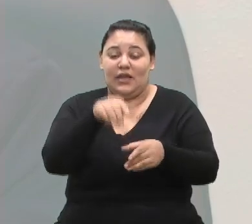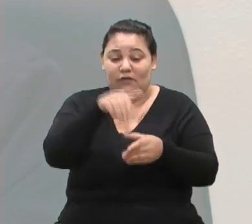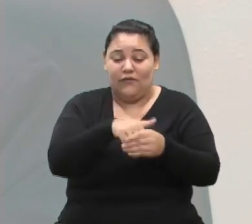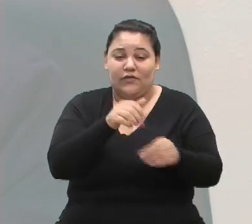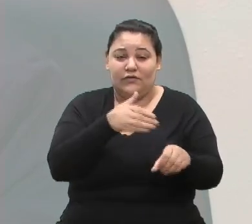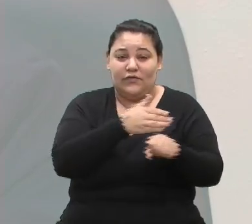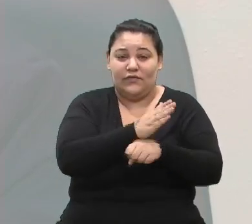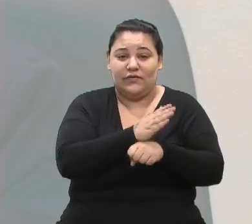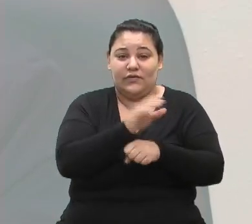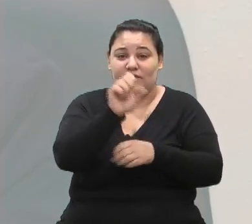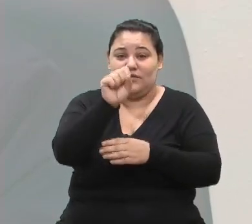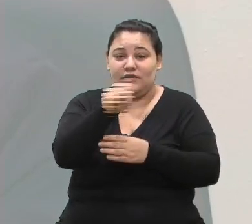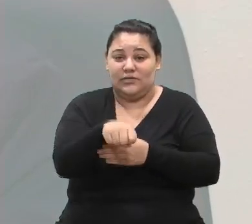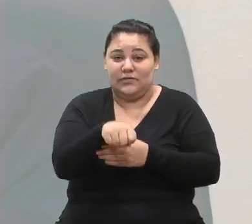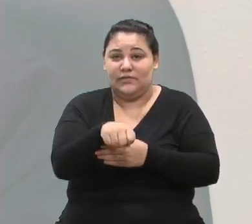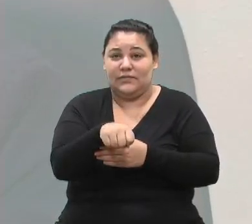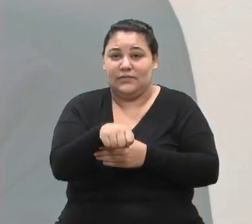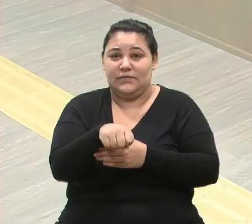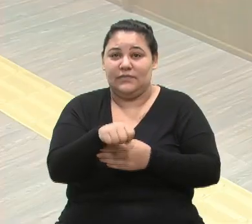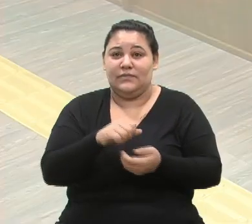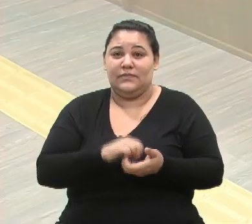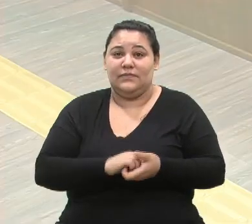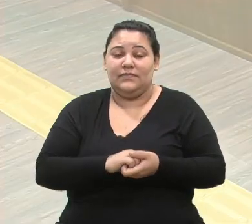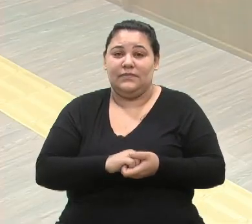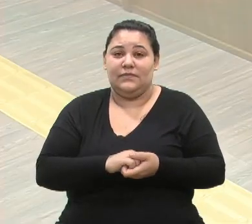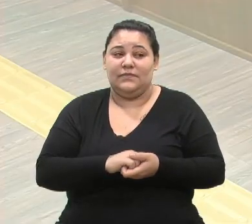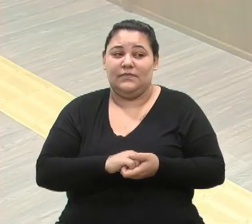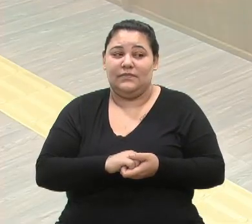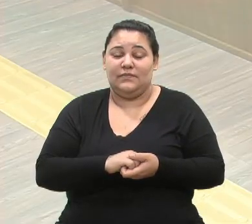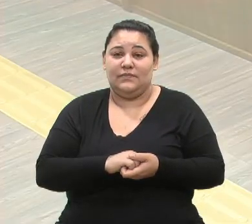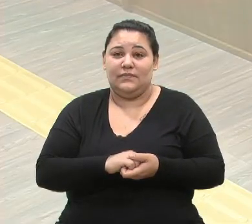favorável com uma grande alegria. Obrigado, senhora presidente. Obrigada, vereador Felipe.